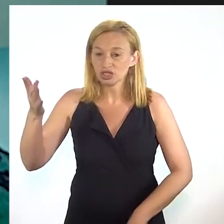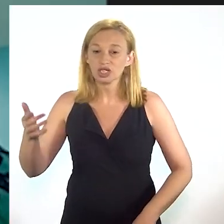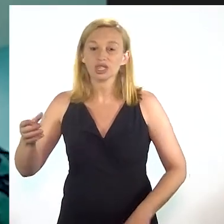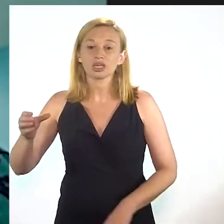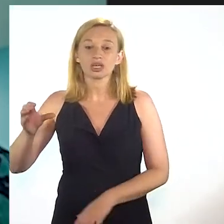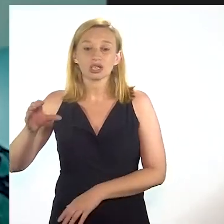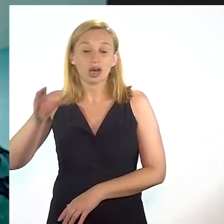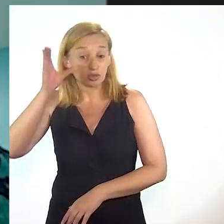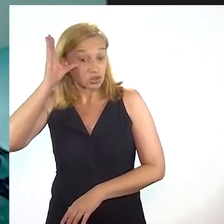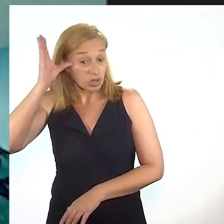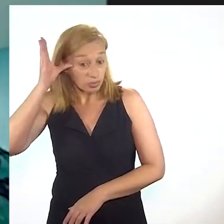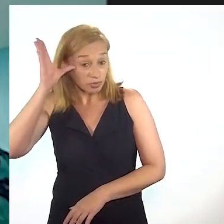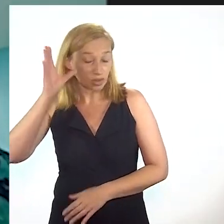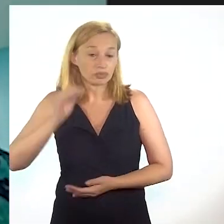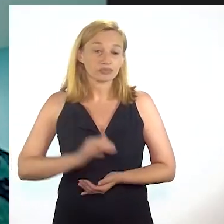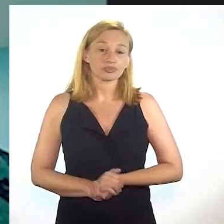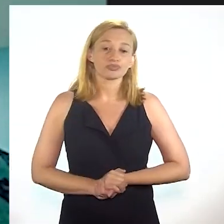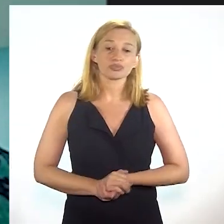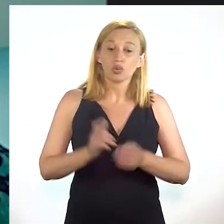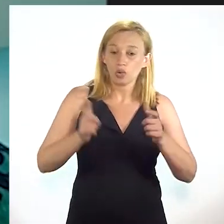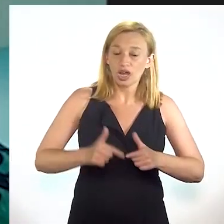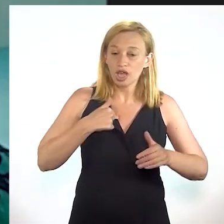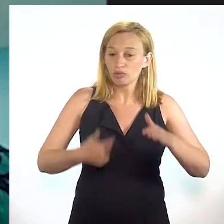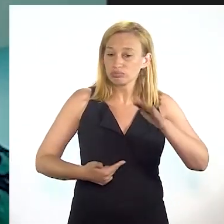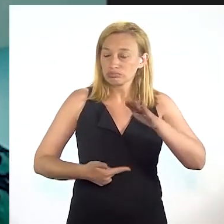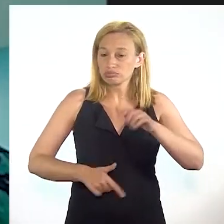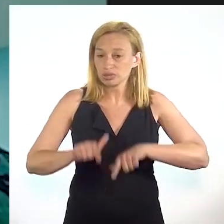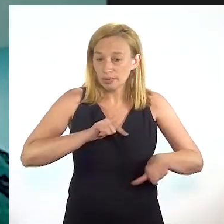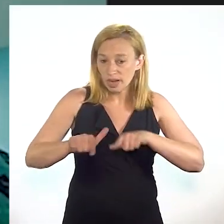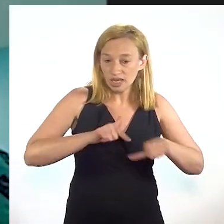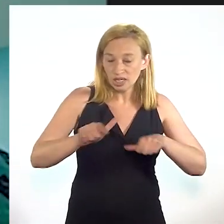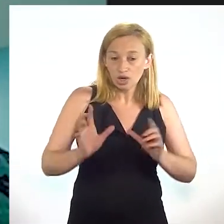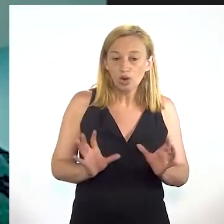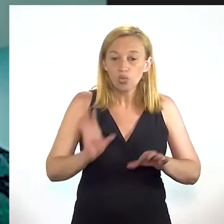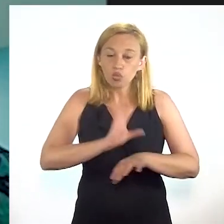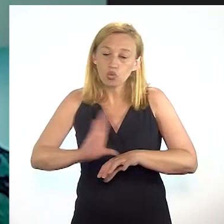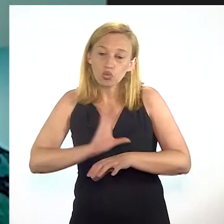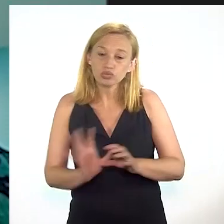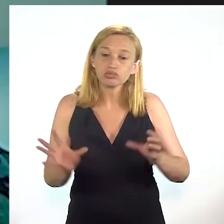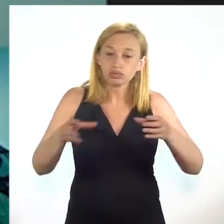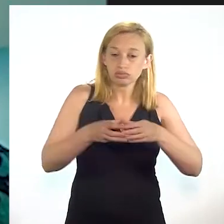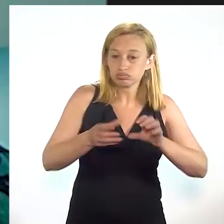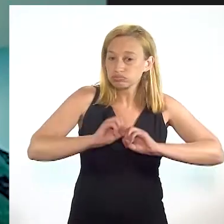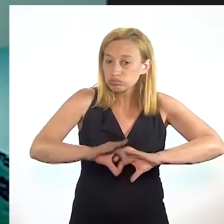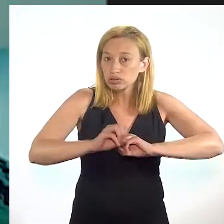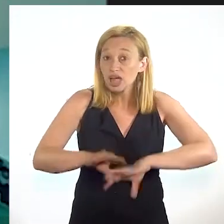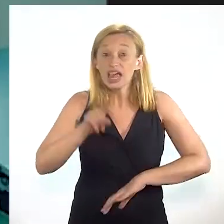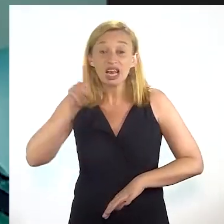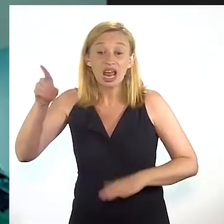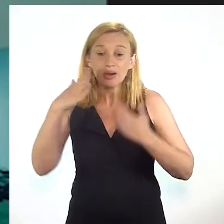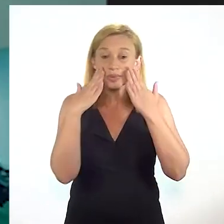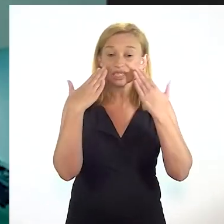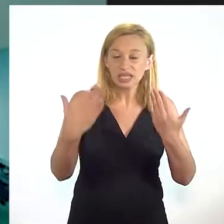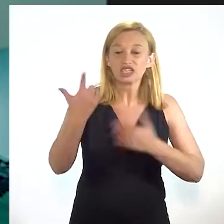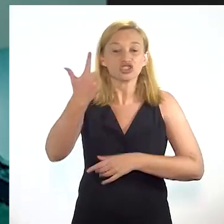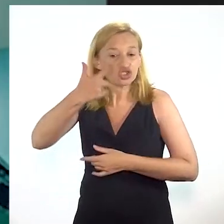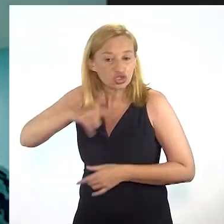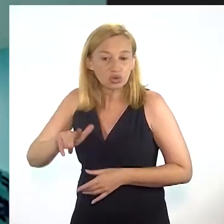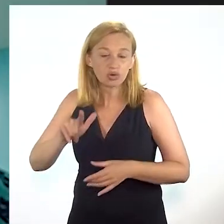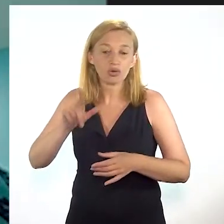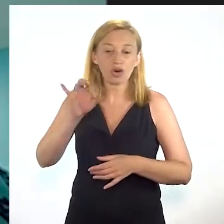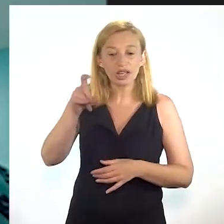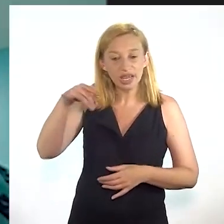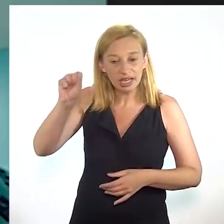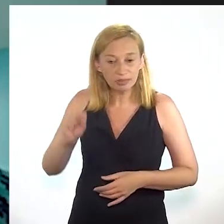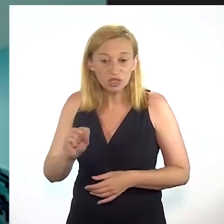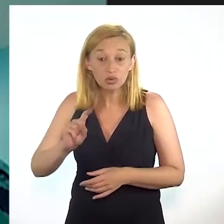Japão, através da instituição que eu trabalhava, para fazer um curso de cooperação em educação. E lá eu fui apresentada novamente